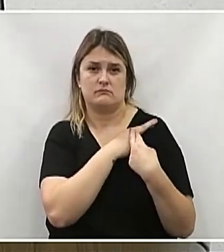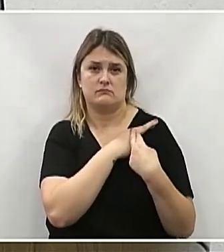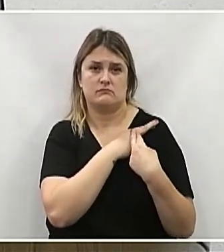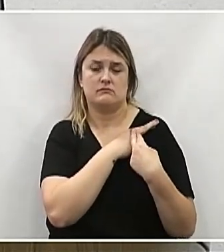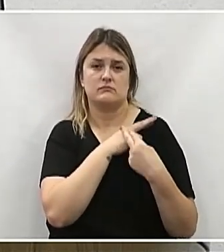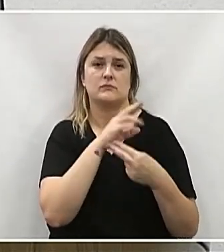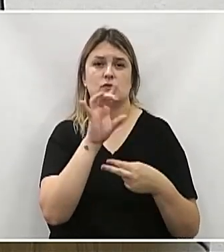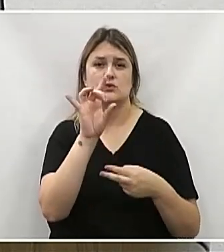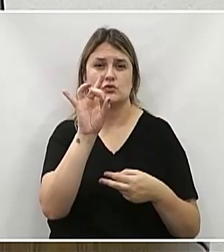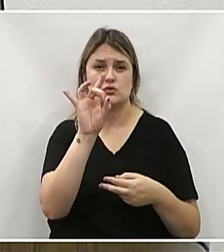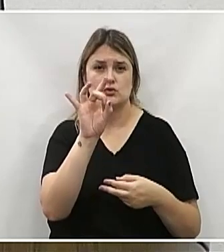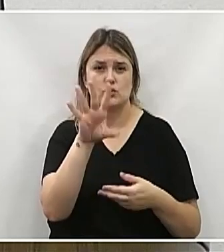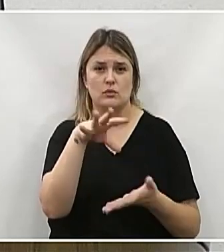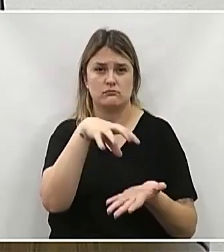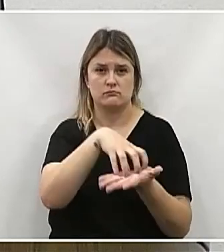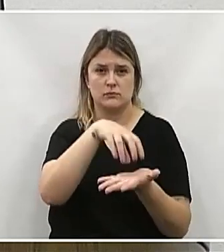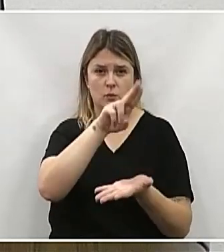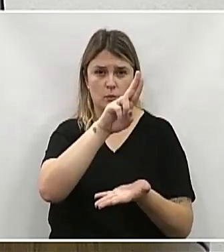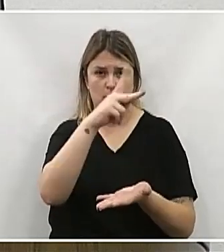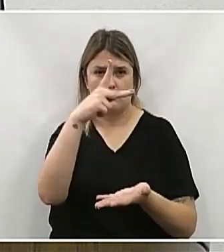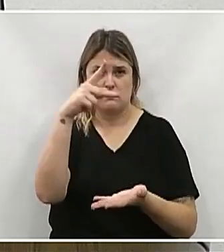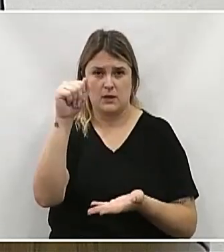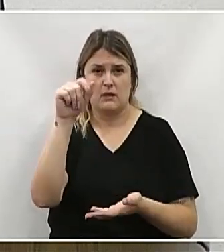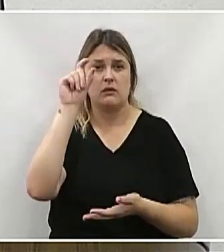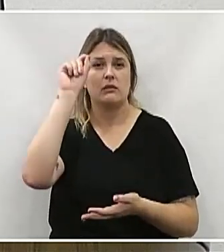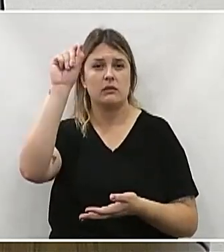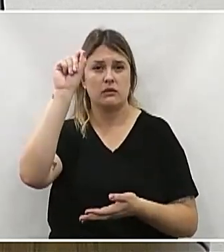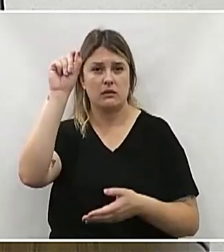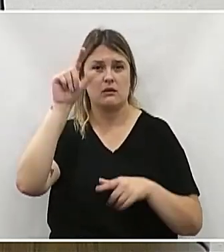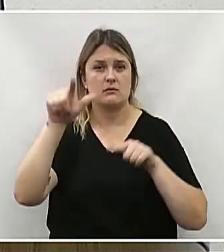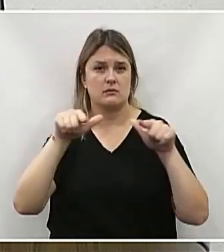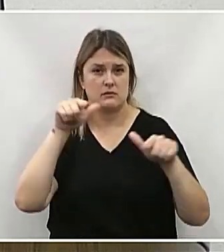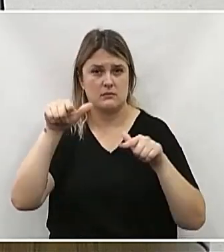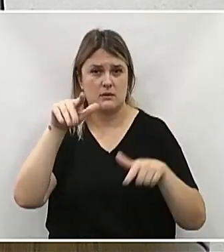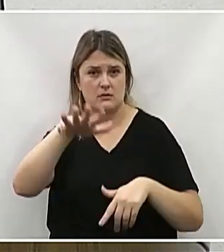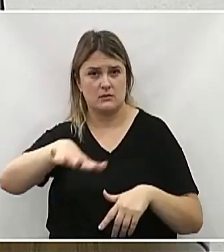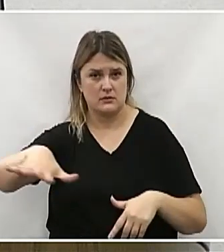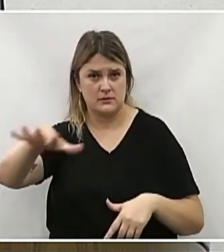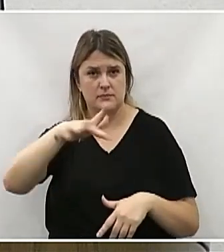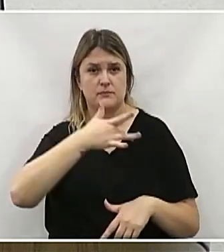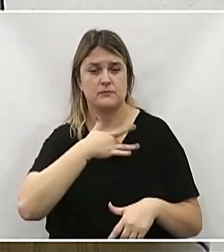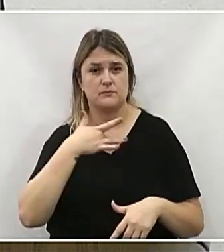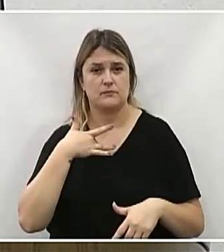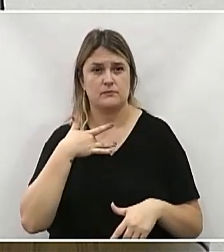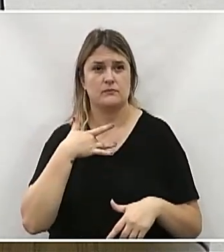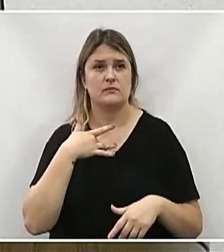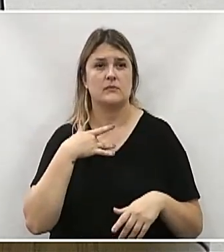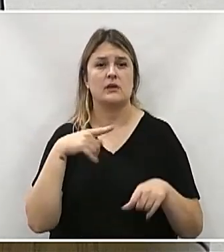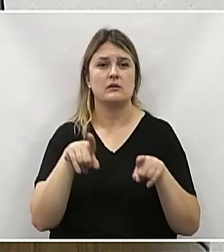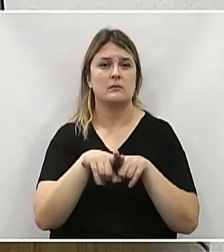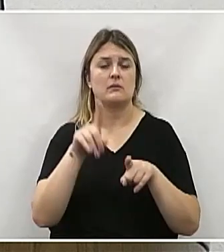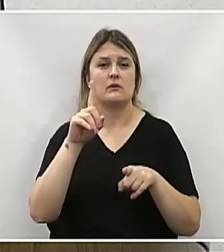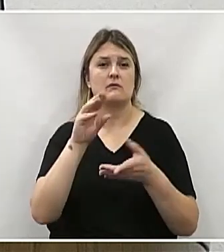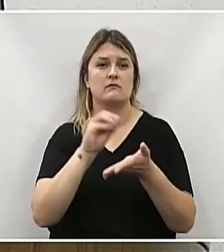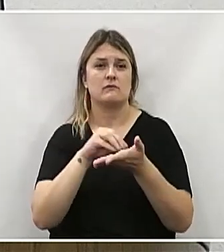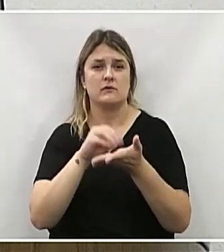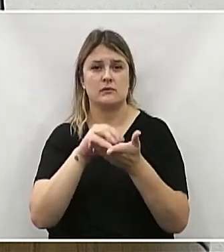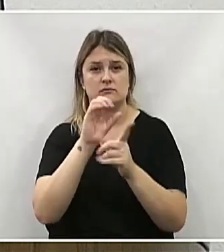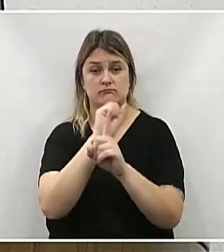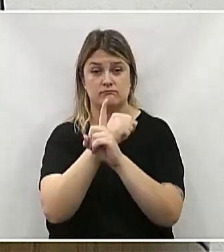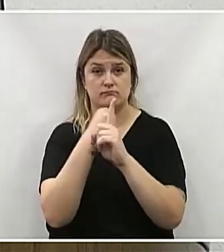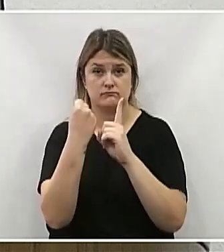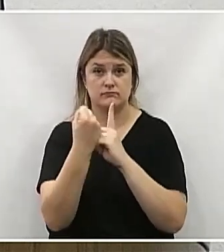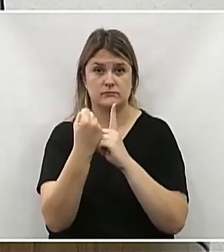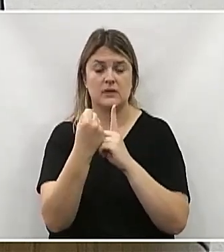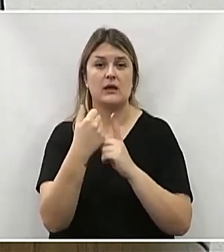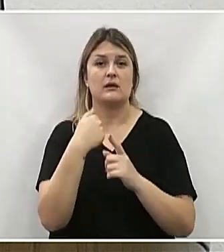da UPA do das pessoas da Saúde da saúde né e não da Assistência Social Mas pela